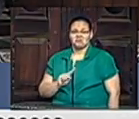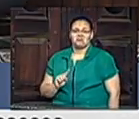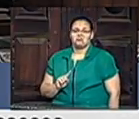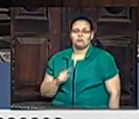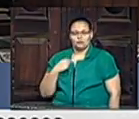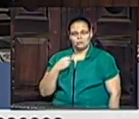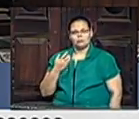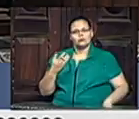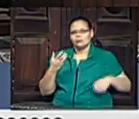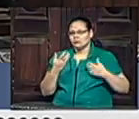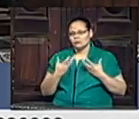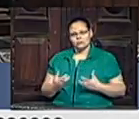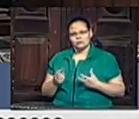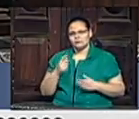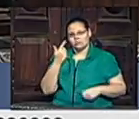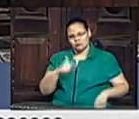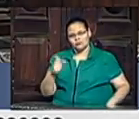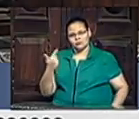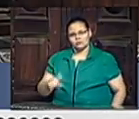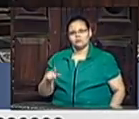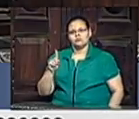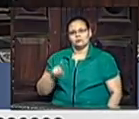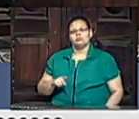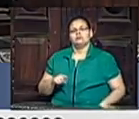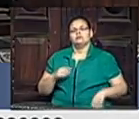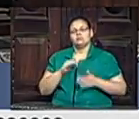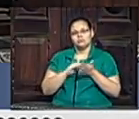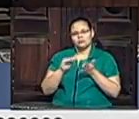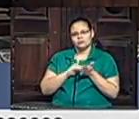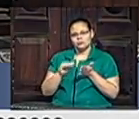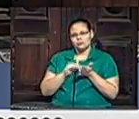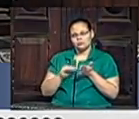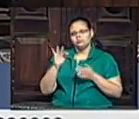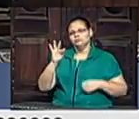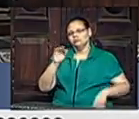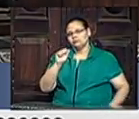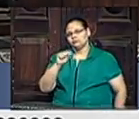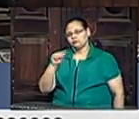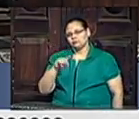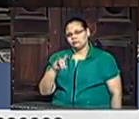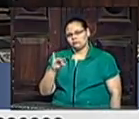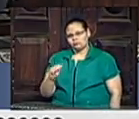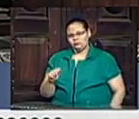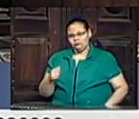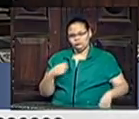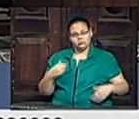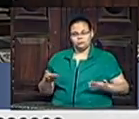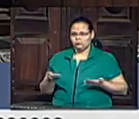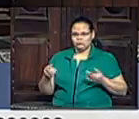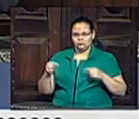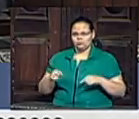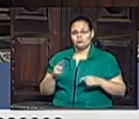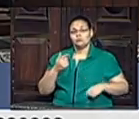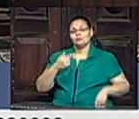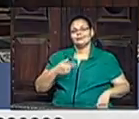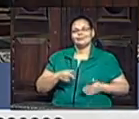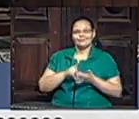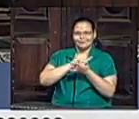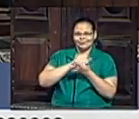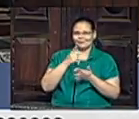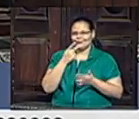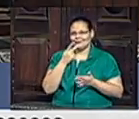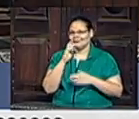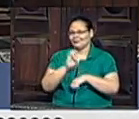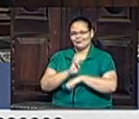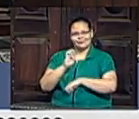repetir, o próprio secretário de Fazenda, não o atual, o anterior, disse, o Júlio Bueno, disse que o Estado